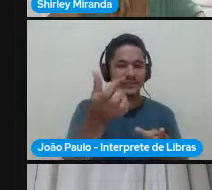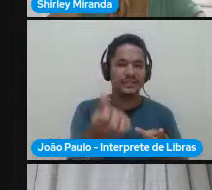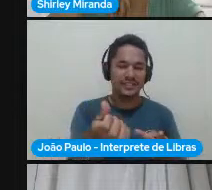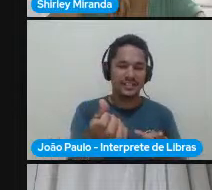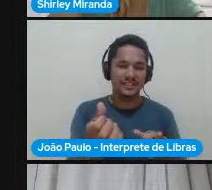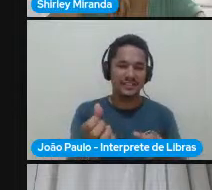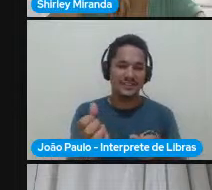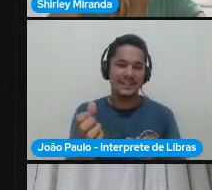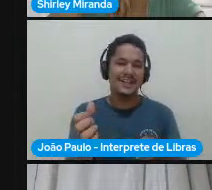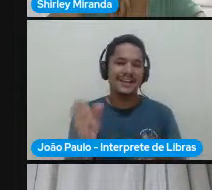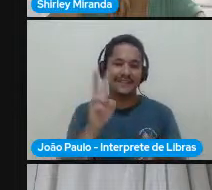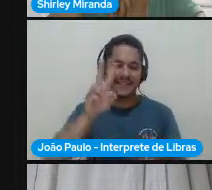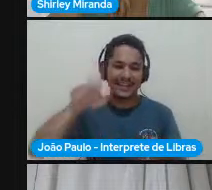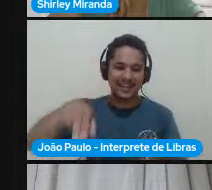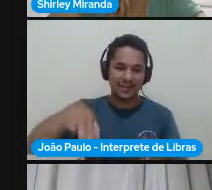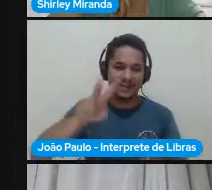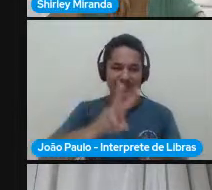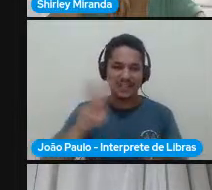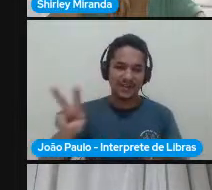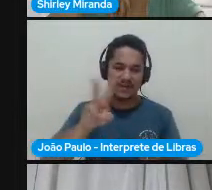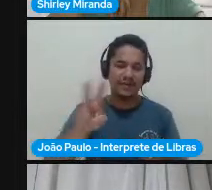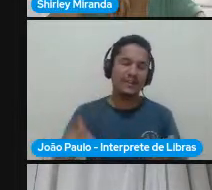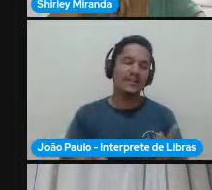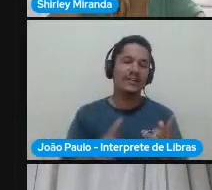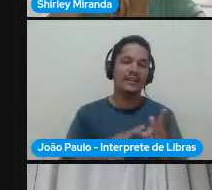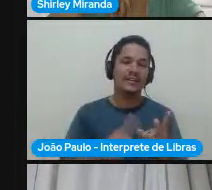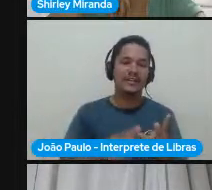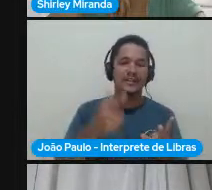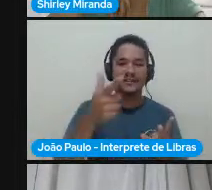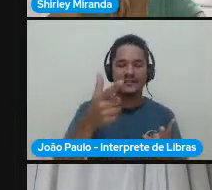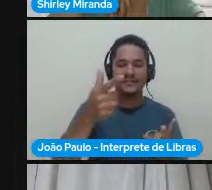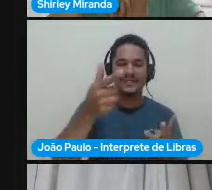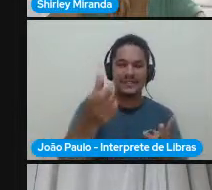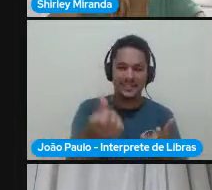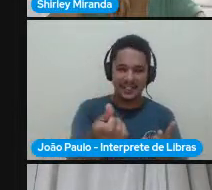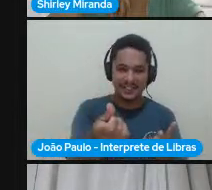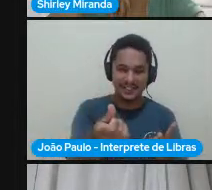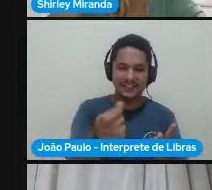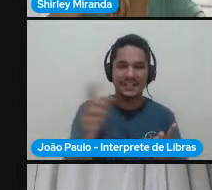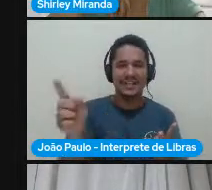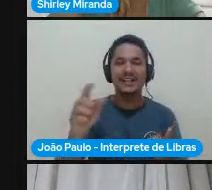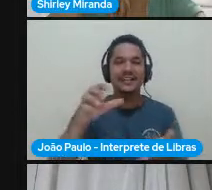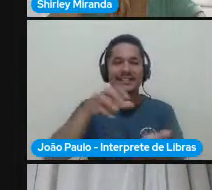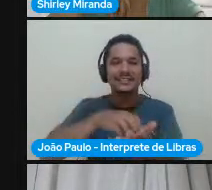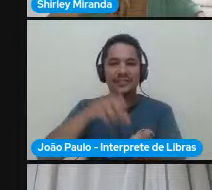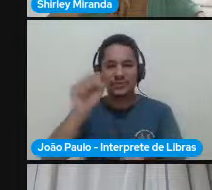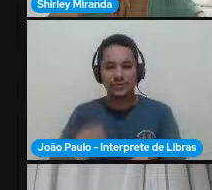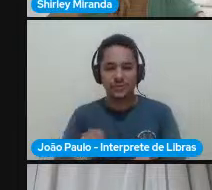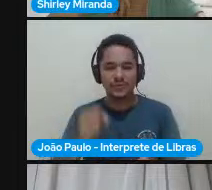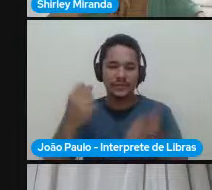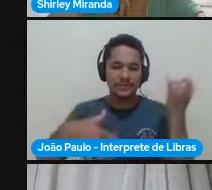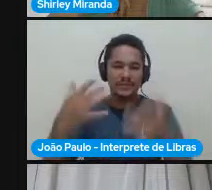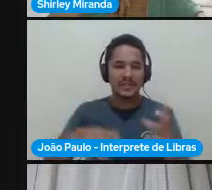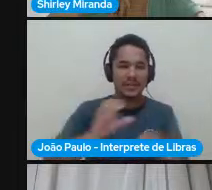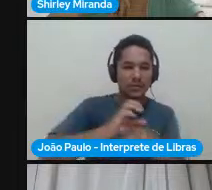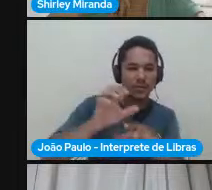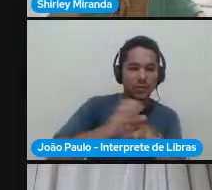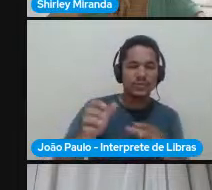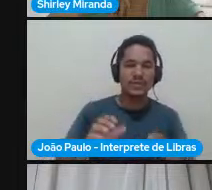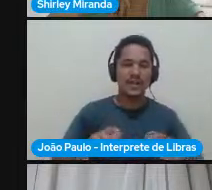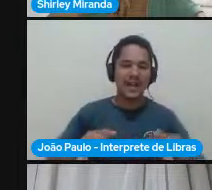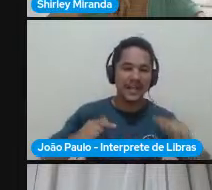Centro-Sul, teremos diversos parceiros para falar com vocês sobre as ofertas de curso ao longo do ano de 2024. Ação Social